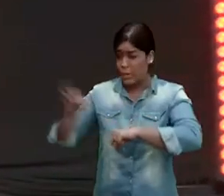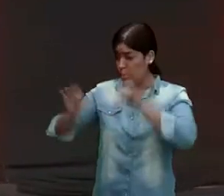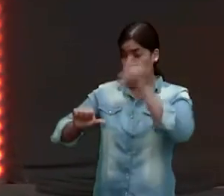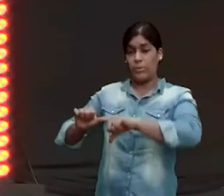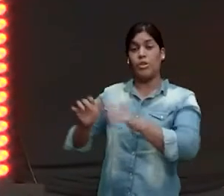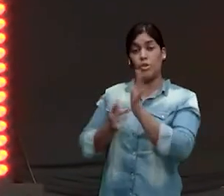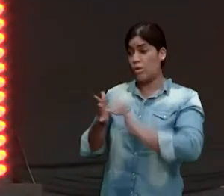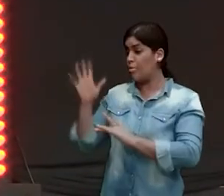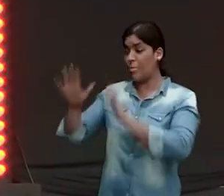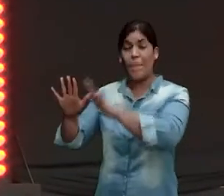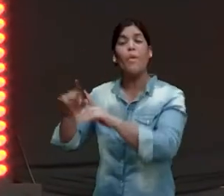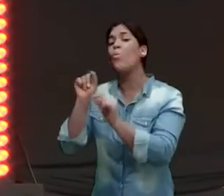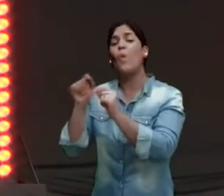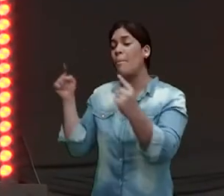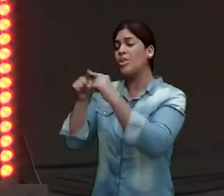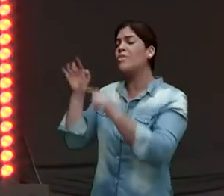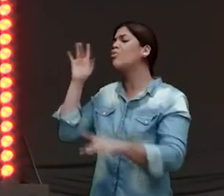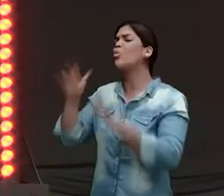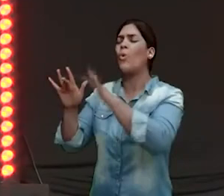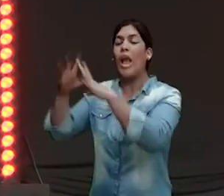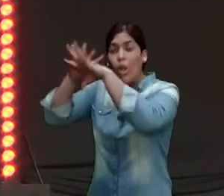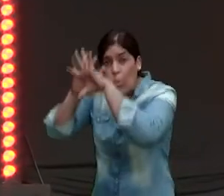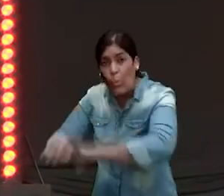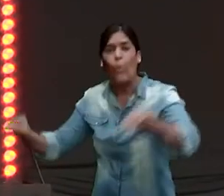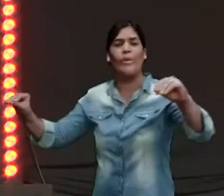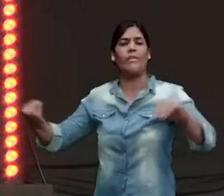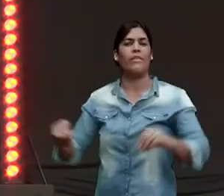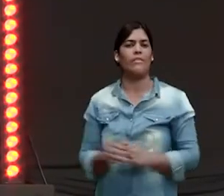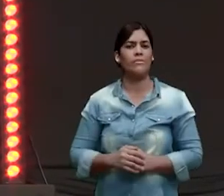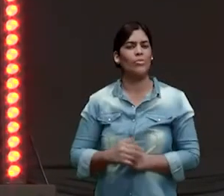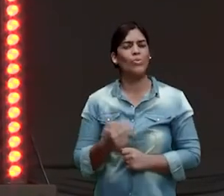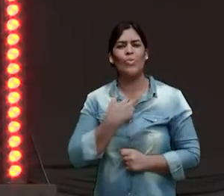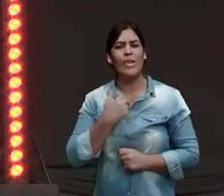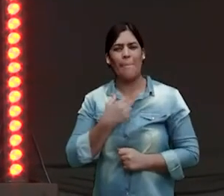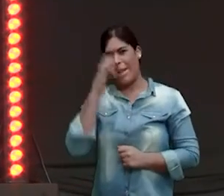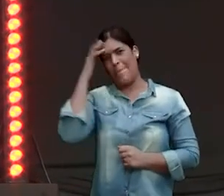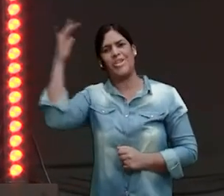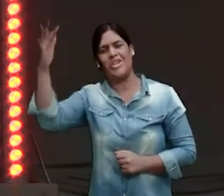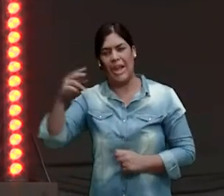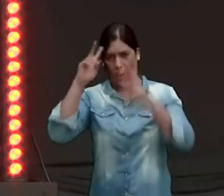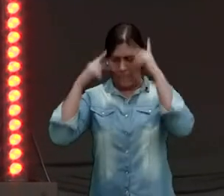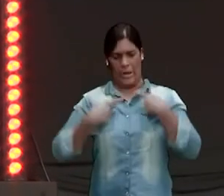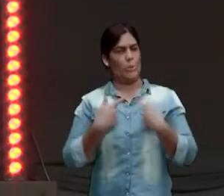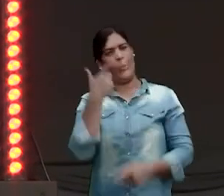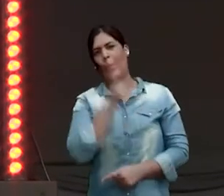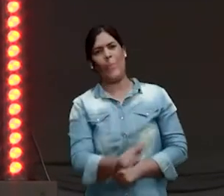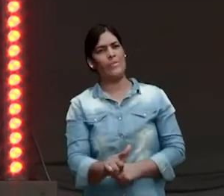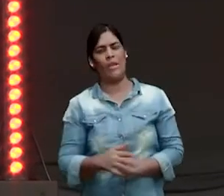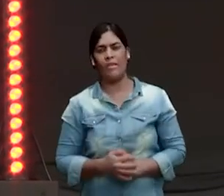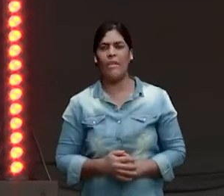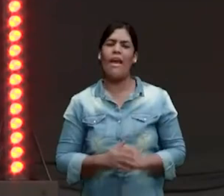isso é completamente fora da realidade A pastor novo testamento fala muito de Jesus